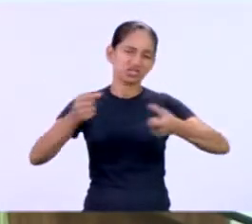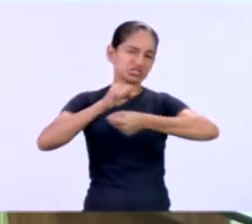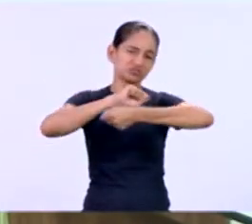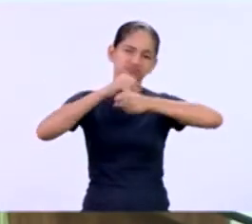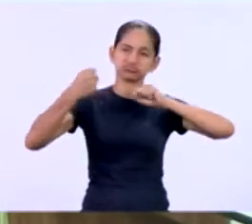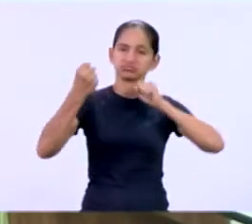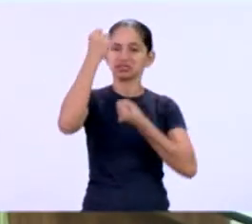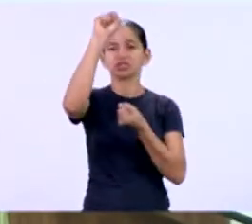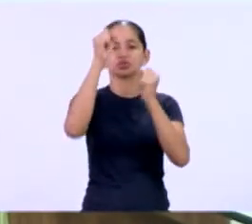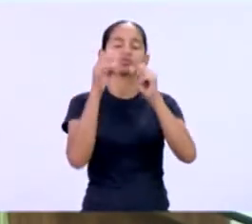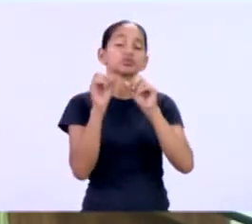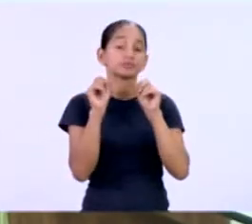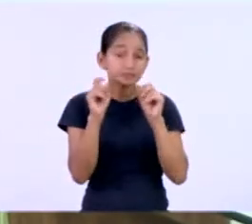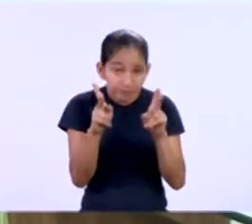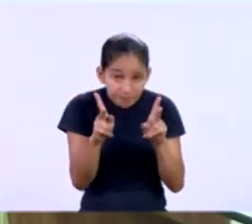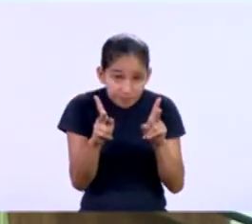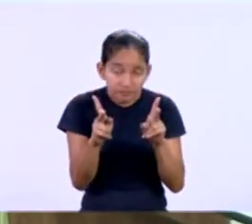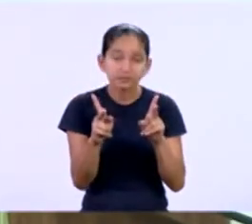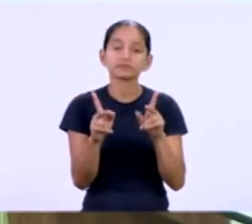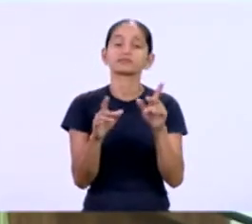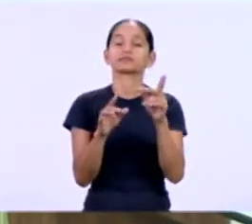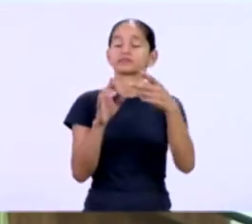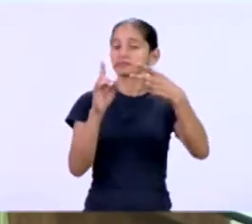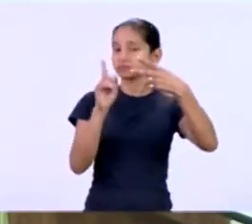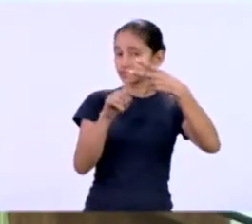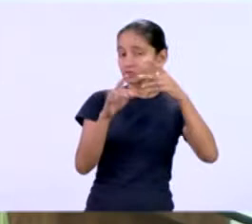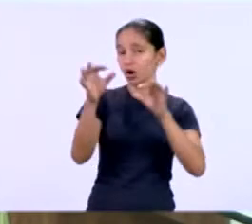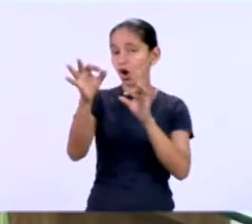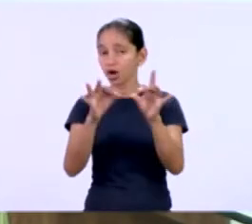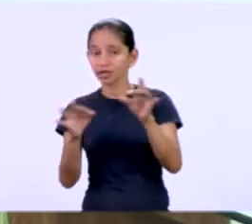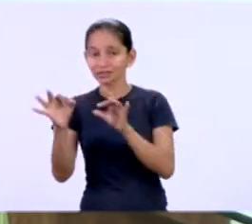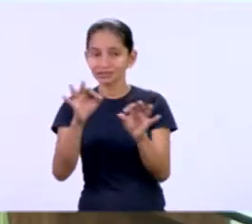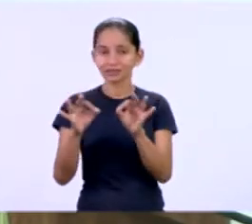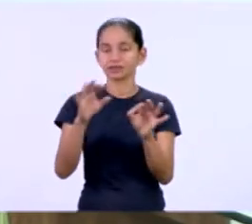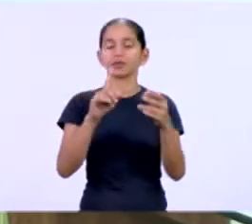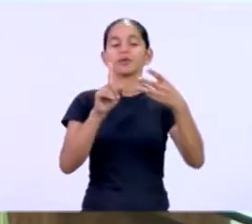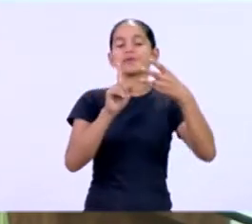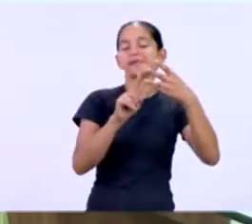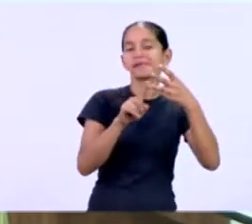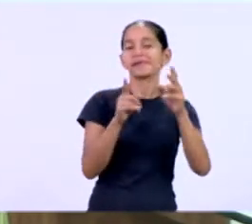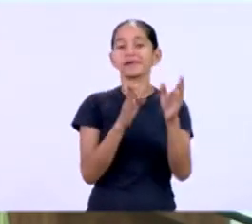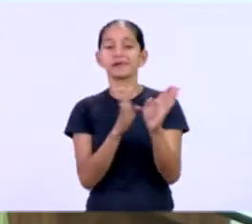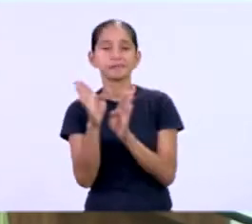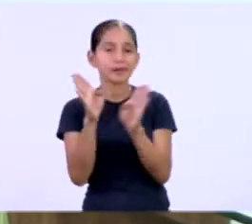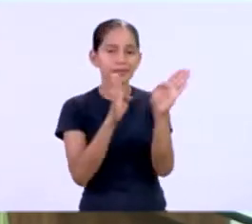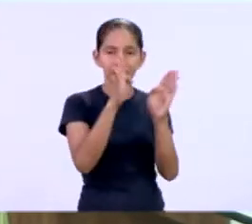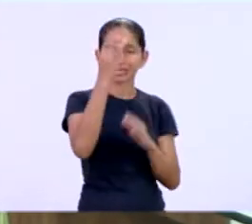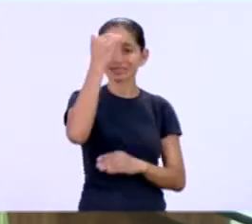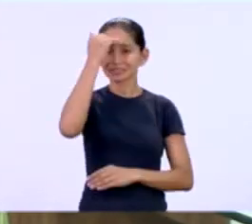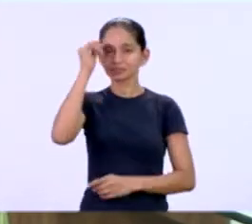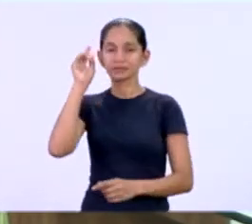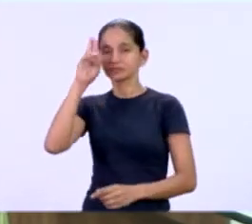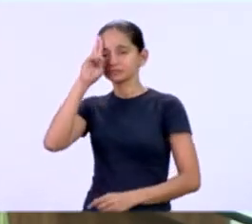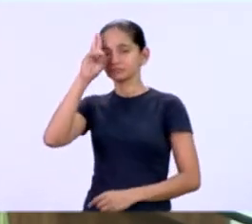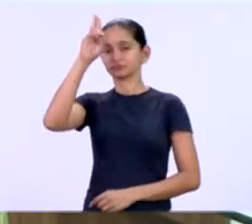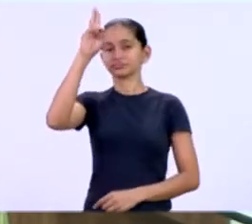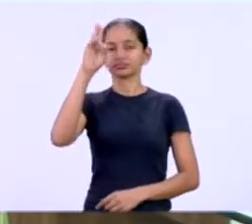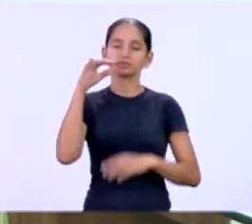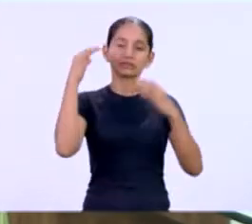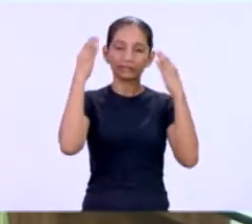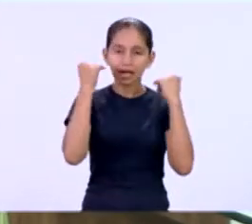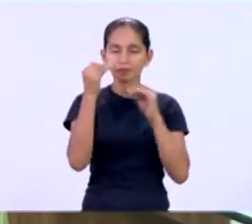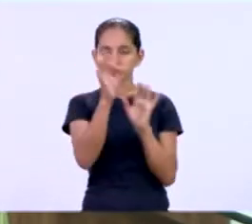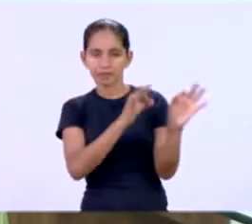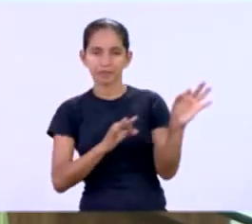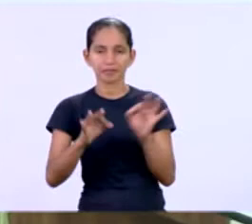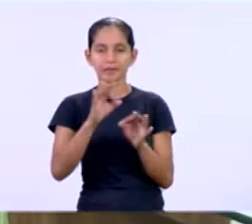A gente vai falar aqui de planejamento, organização, direção e controle. Então, planejamento é essa parte aí do esboço, onde se